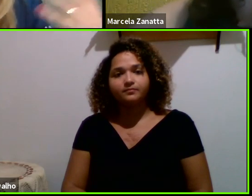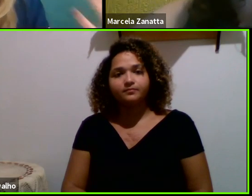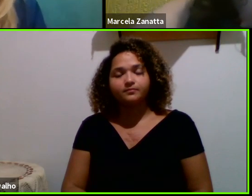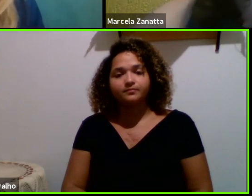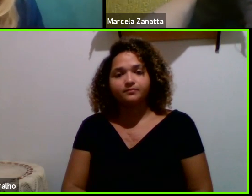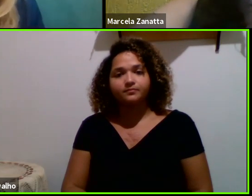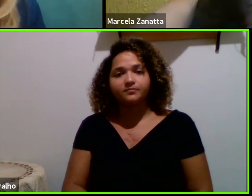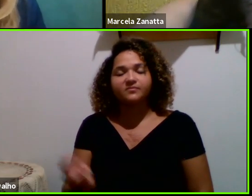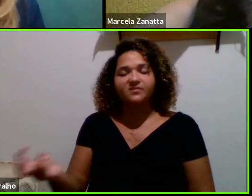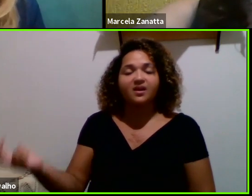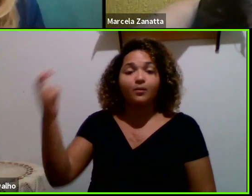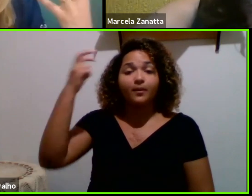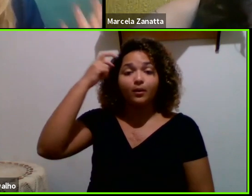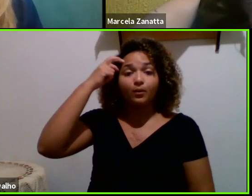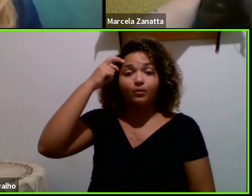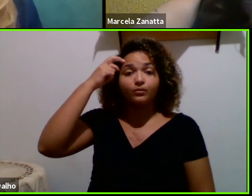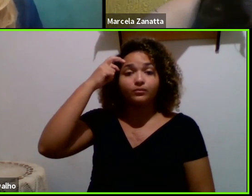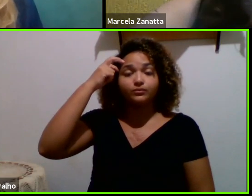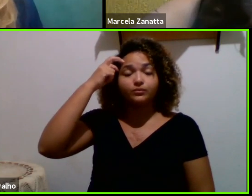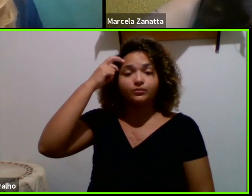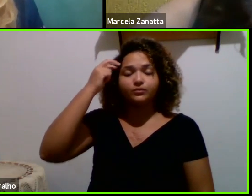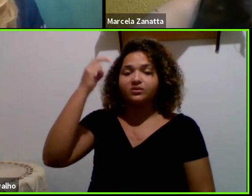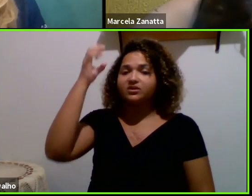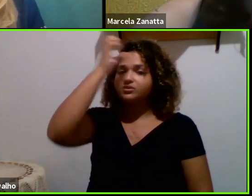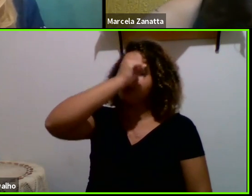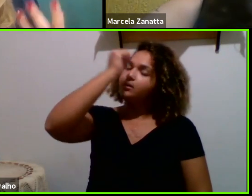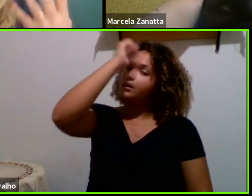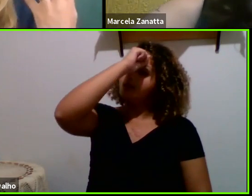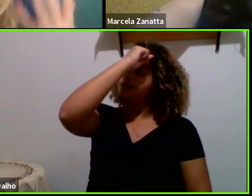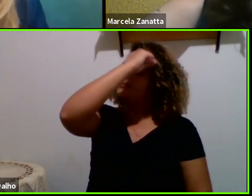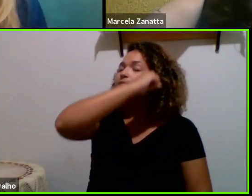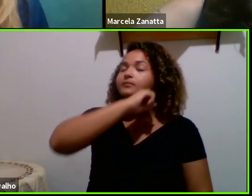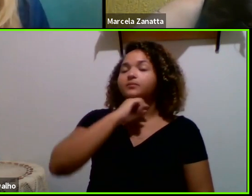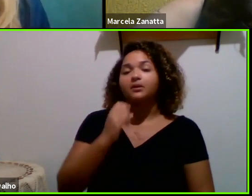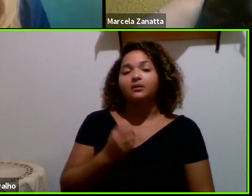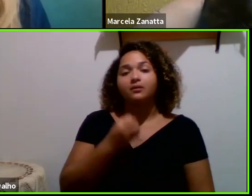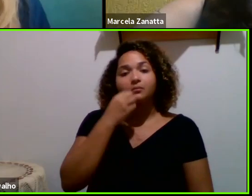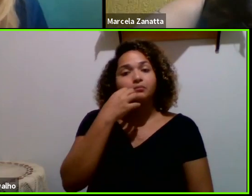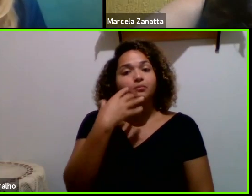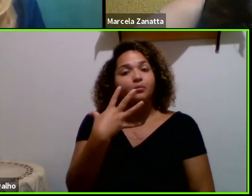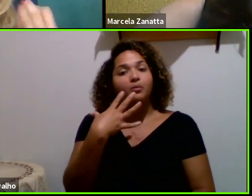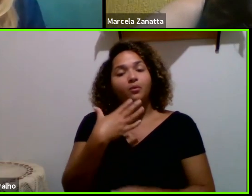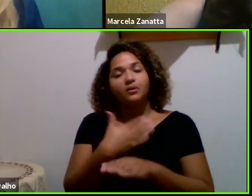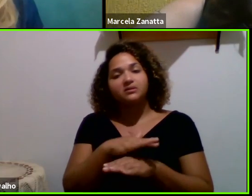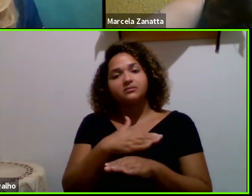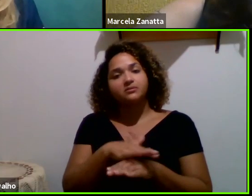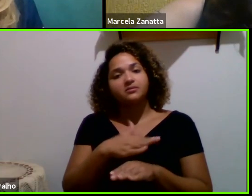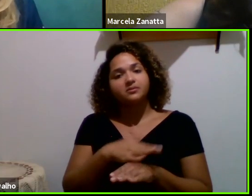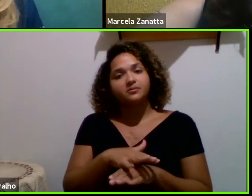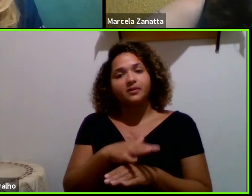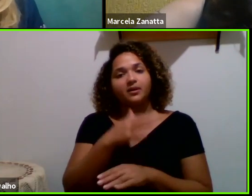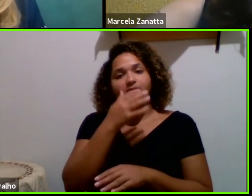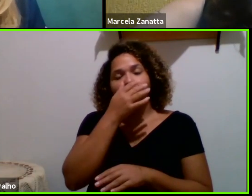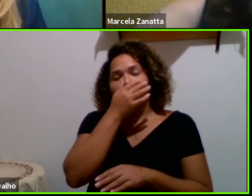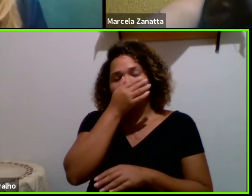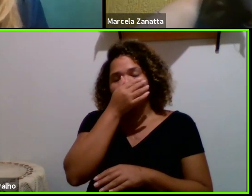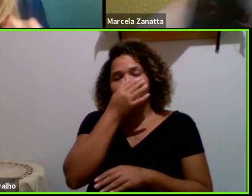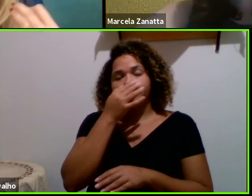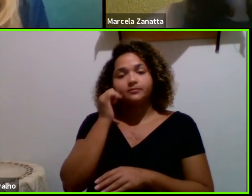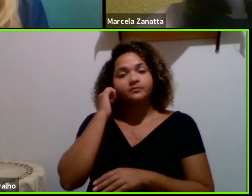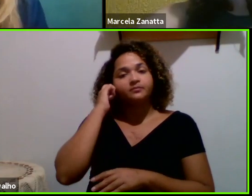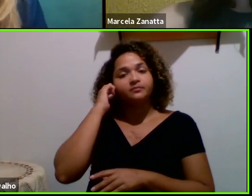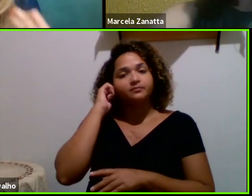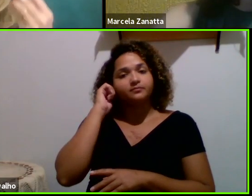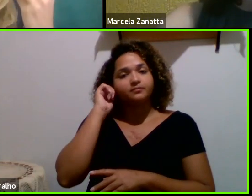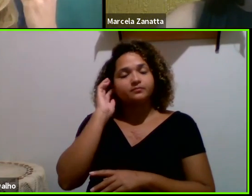A boa prática no nascimento é uma cultura. Então, durante a formação, durante a pós-graduação, nós